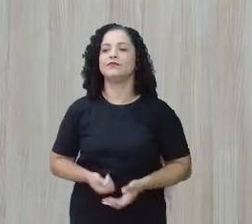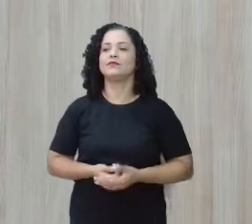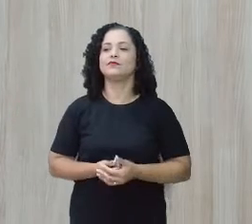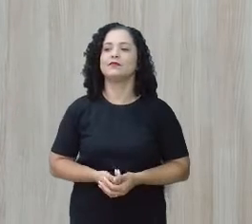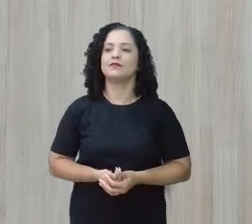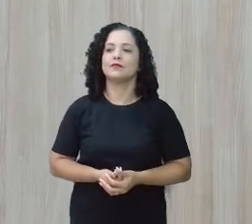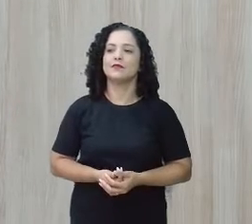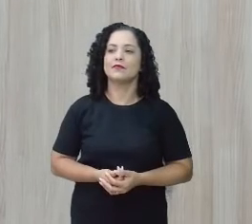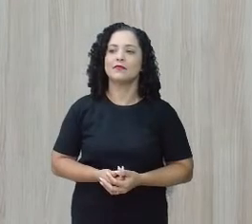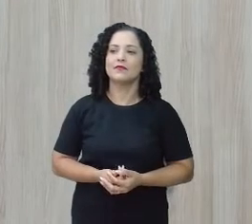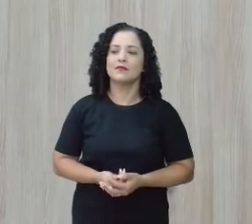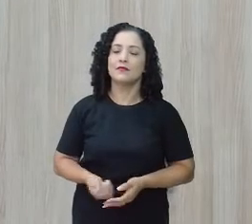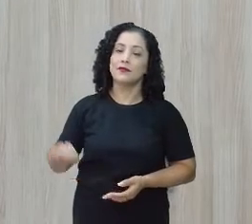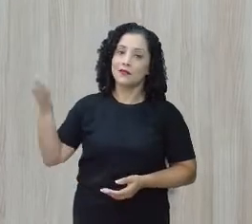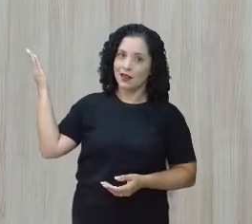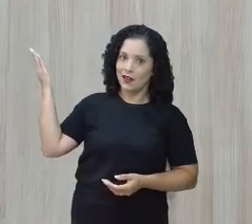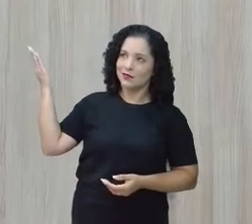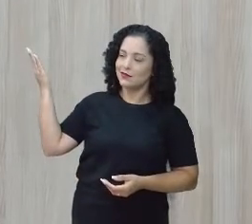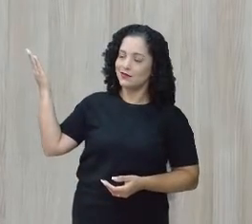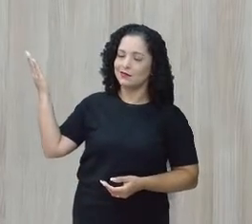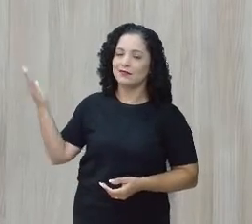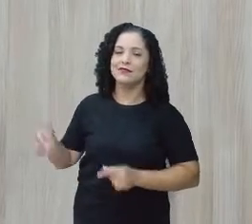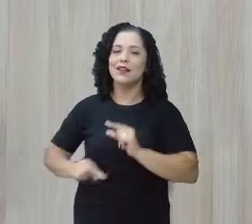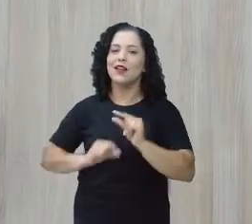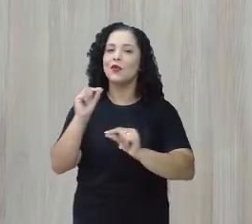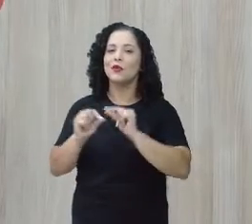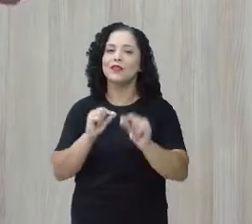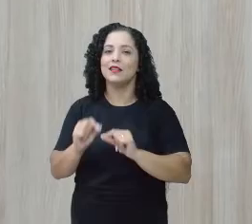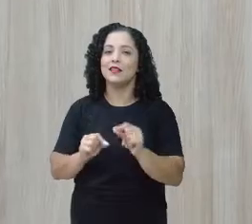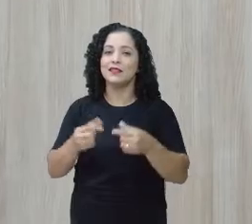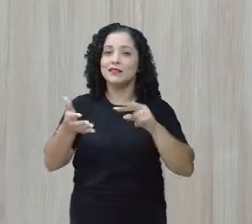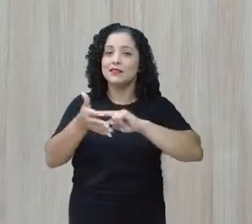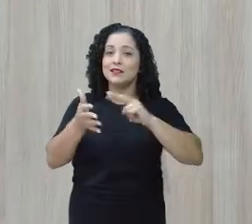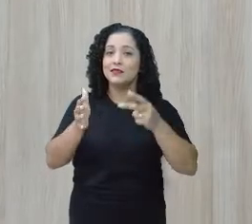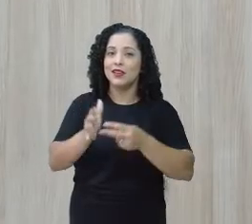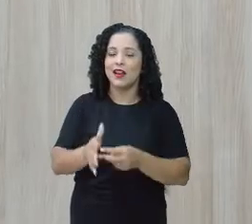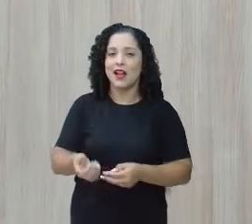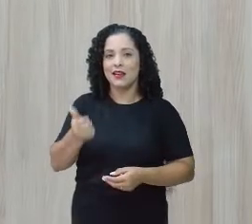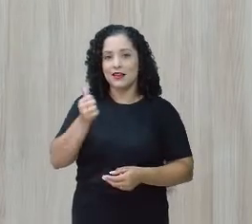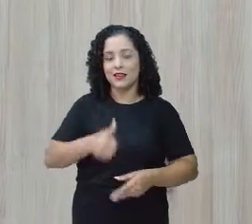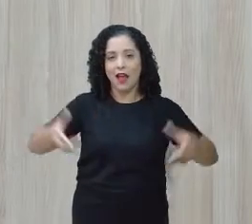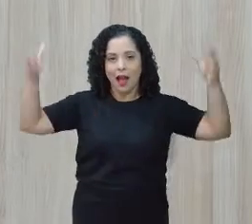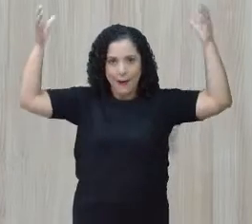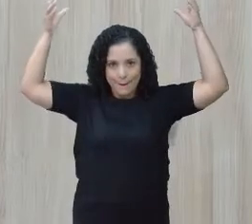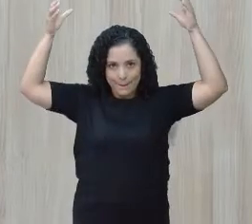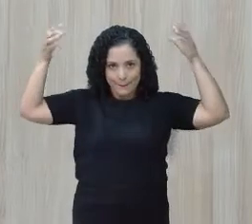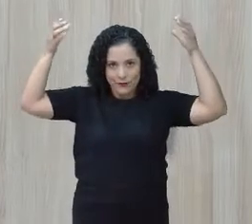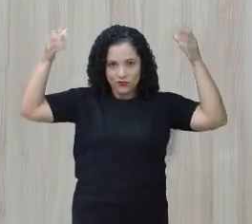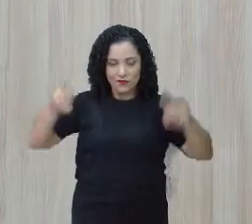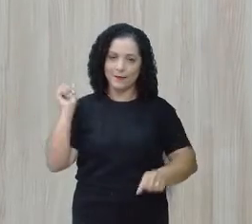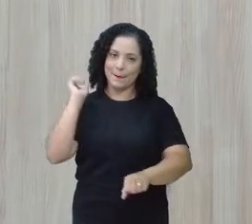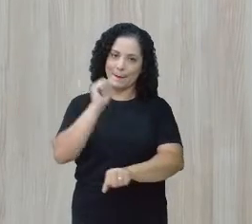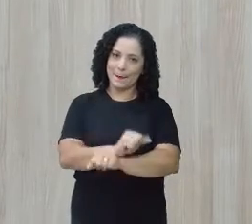essa questão aí desse questionamento, eu estou dizendo que essa prancha está em repouso em